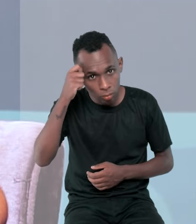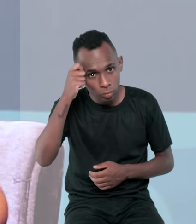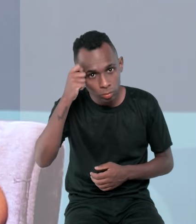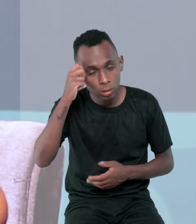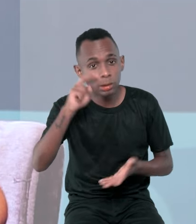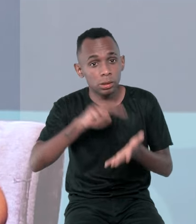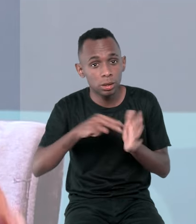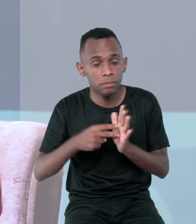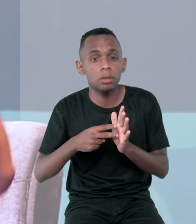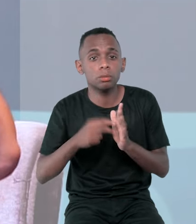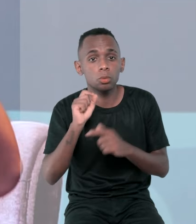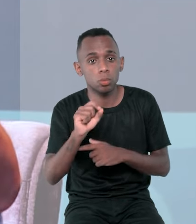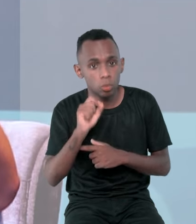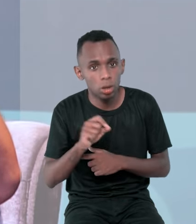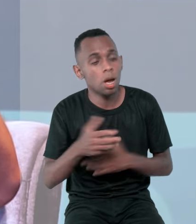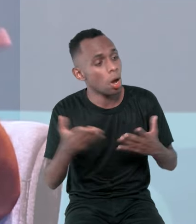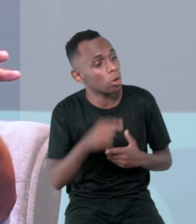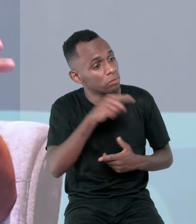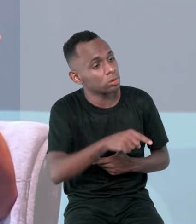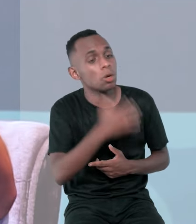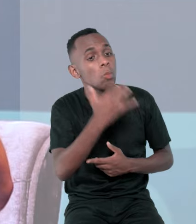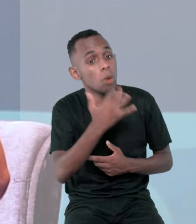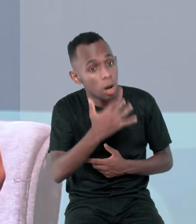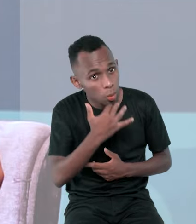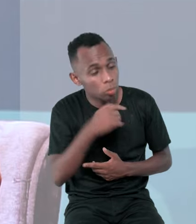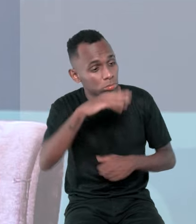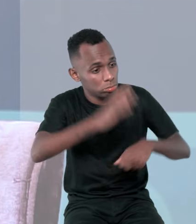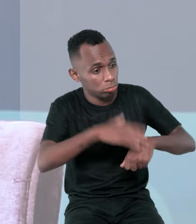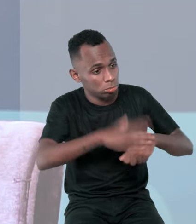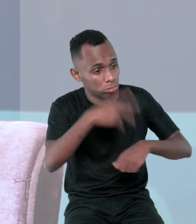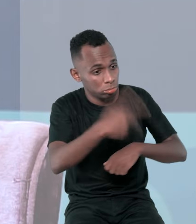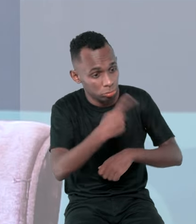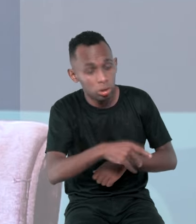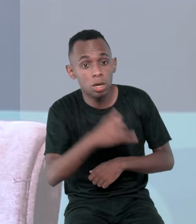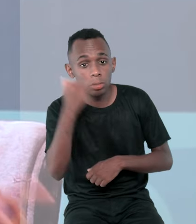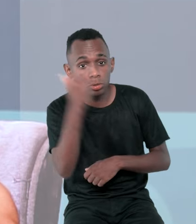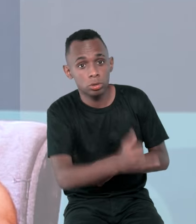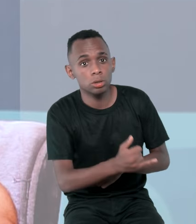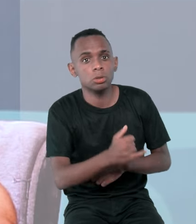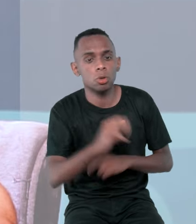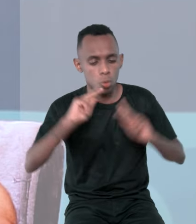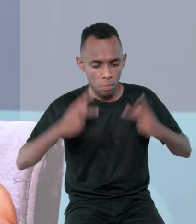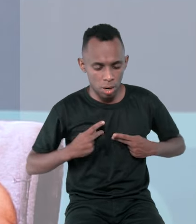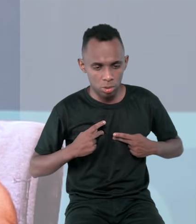está sendo colocada ali agora você tem uma cor e essa cor diz que você é menos humano.